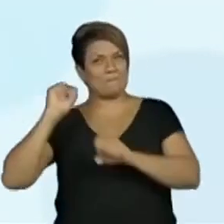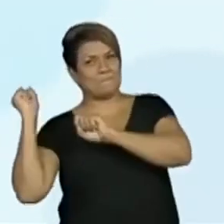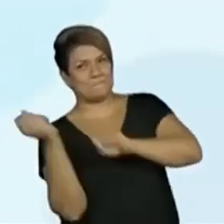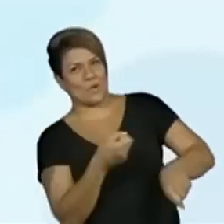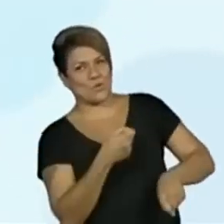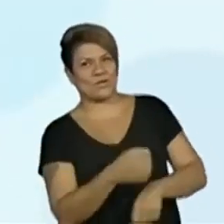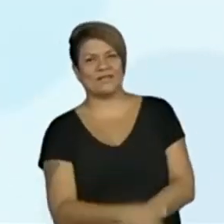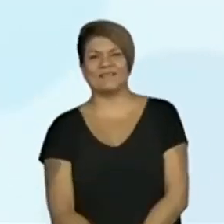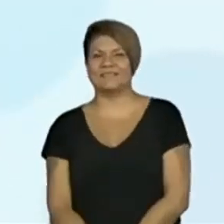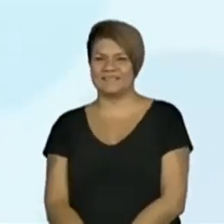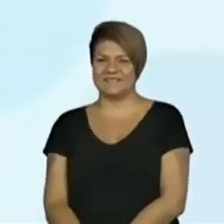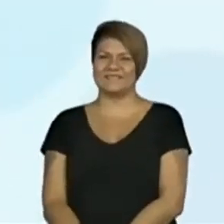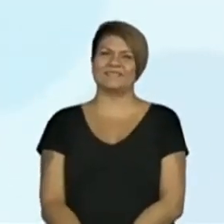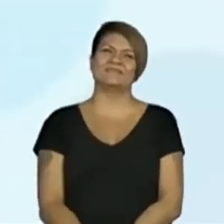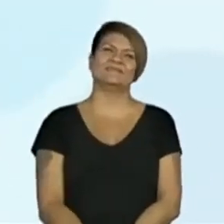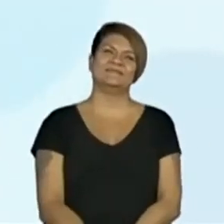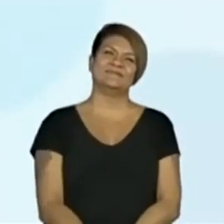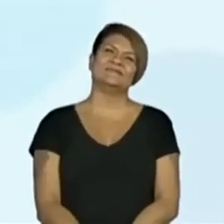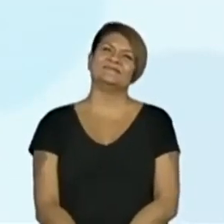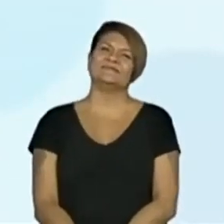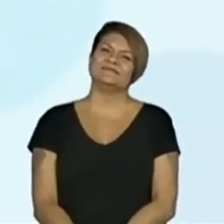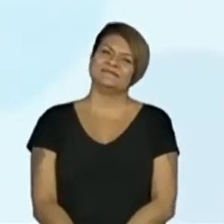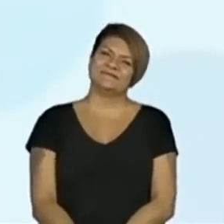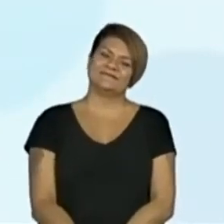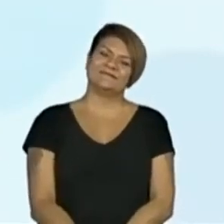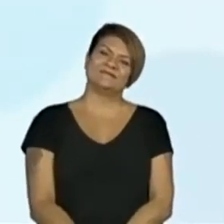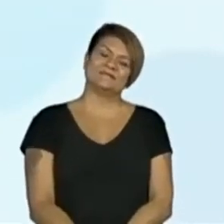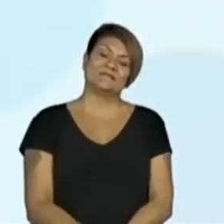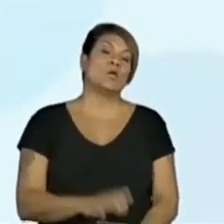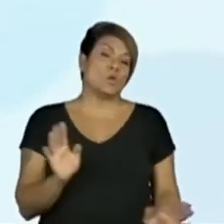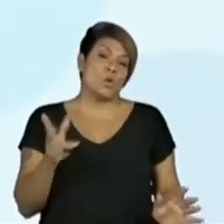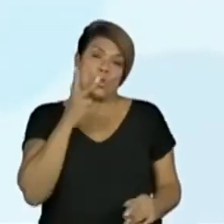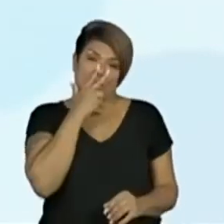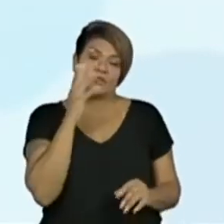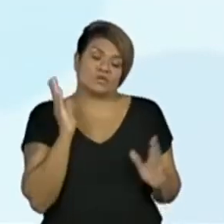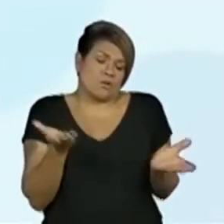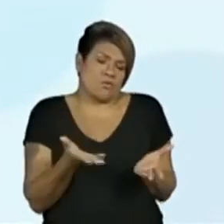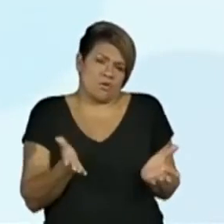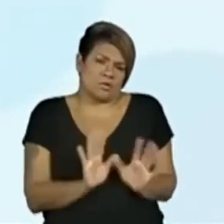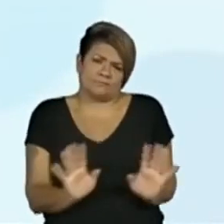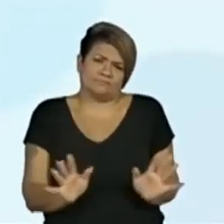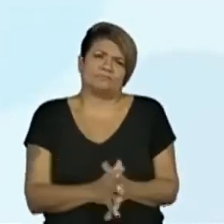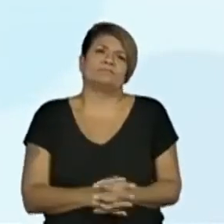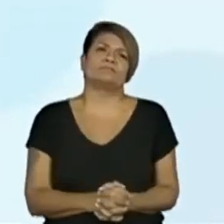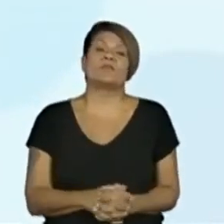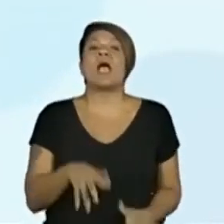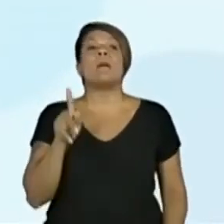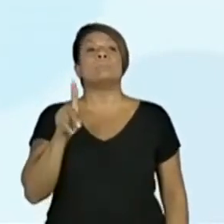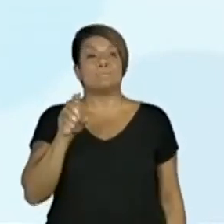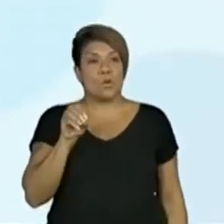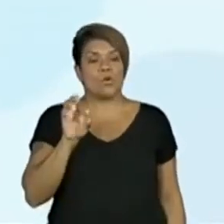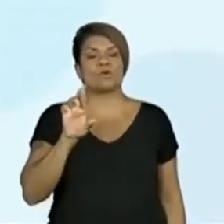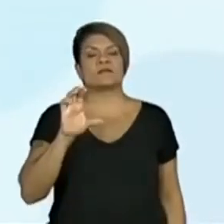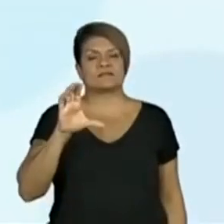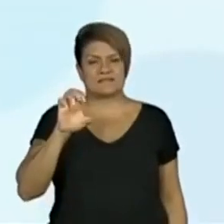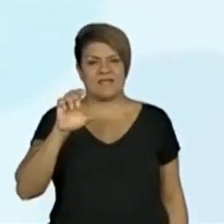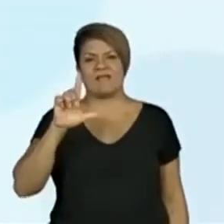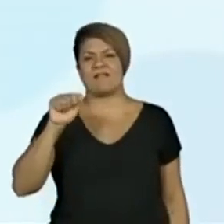faculdade eu já guardei o saco acabei esquecendo que agora é só estou falando da Porcelana